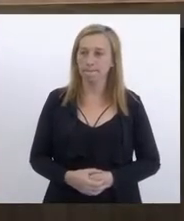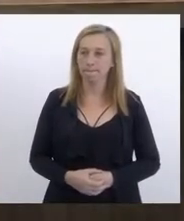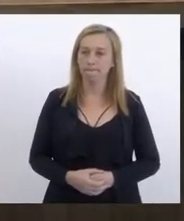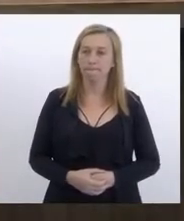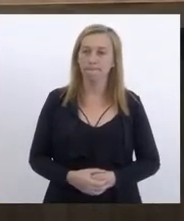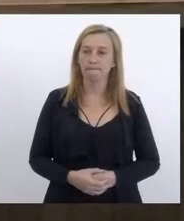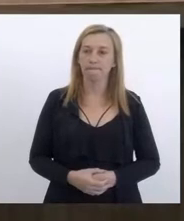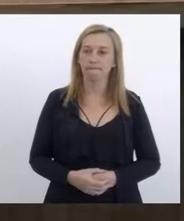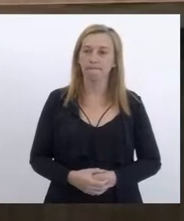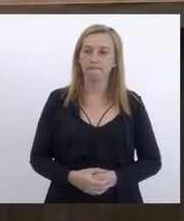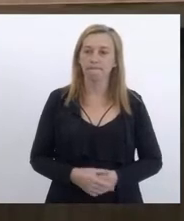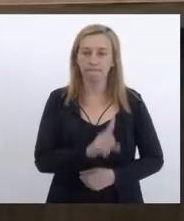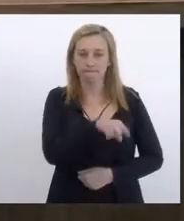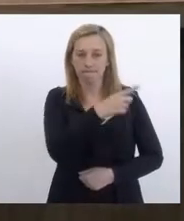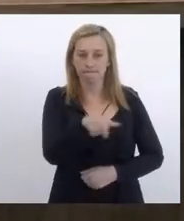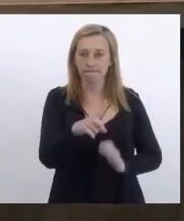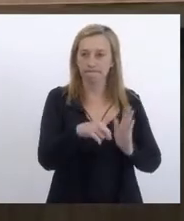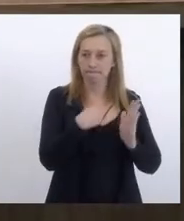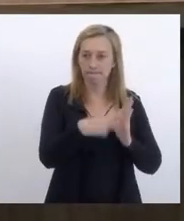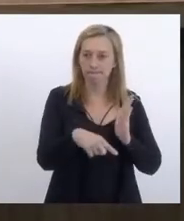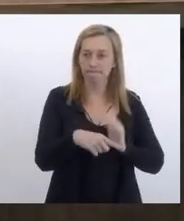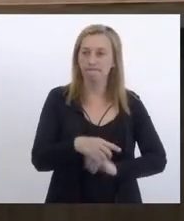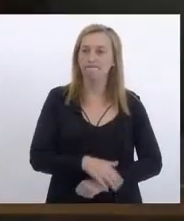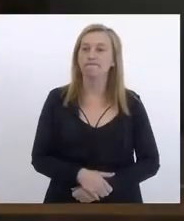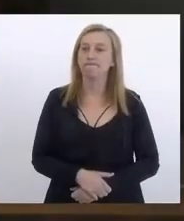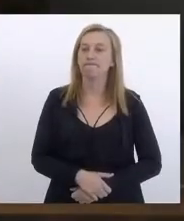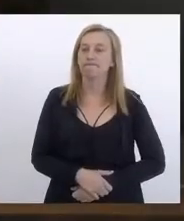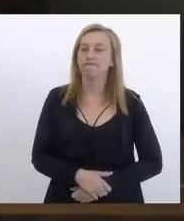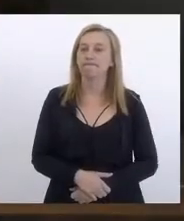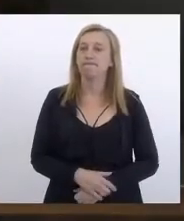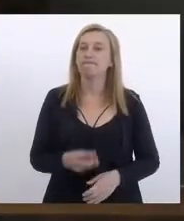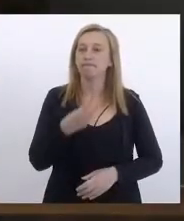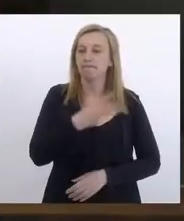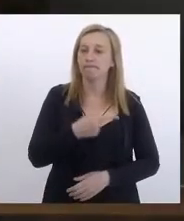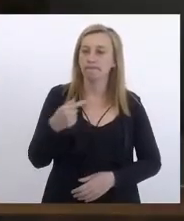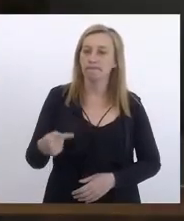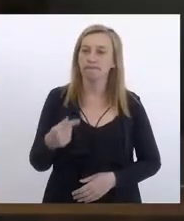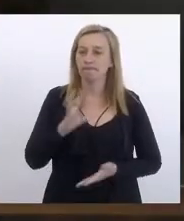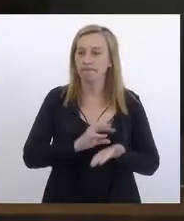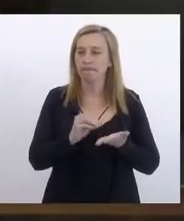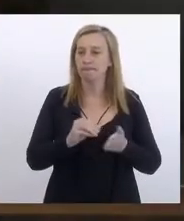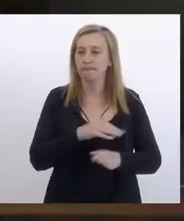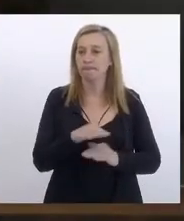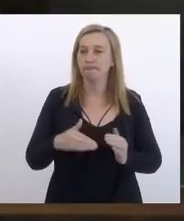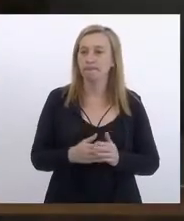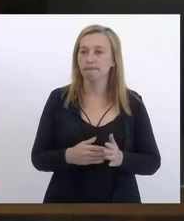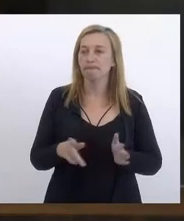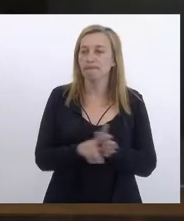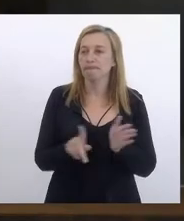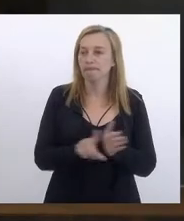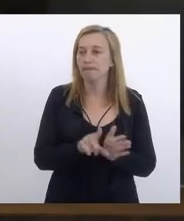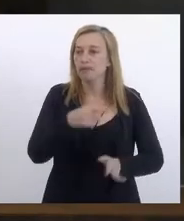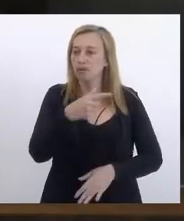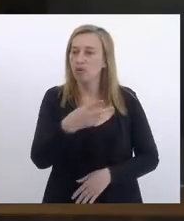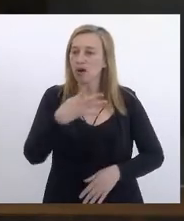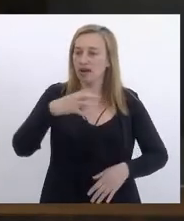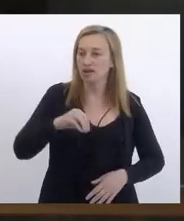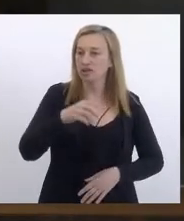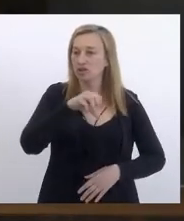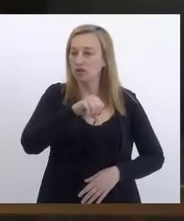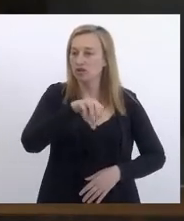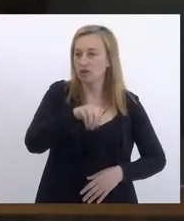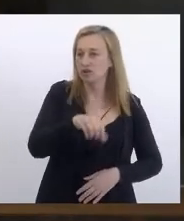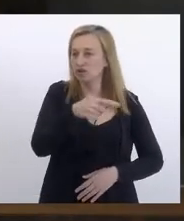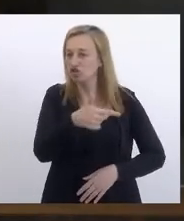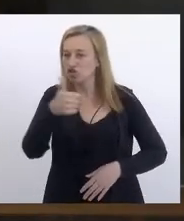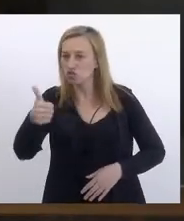Comissão da parecer pela rejeição dos vetos. 37º da pauta, veto total aposto ao projeto de lei 4090 de 21, de autoria do